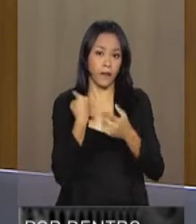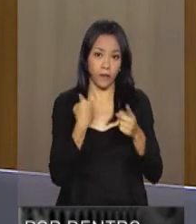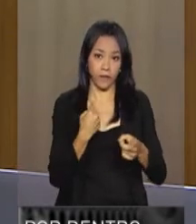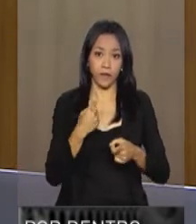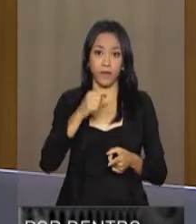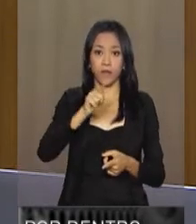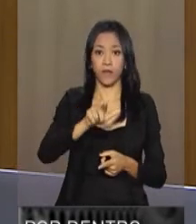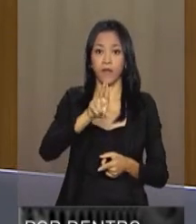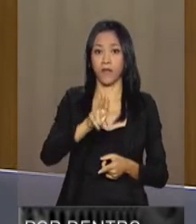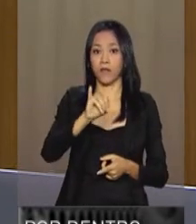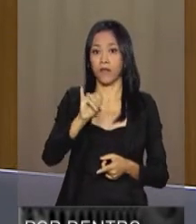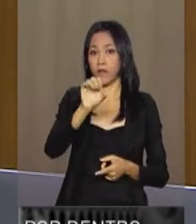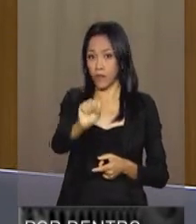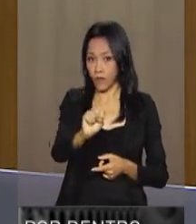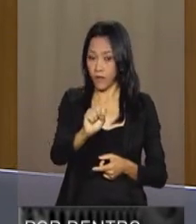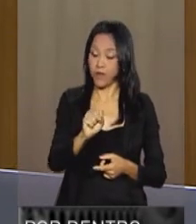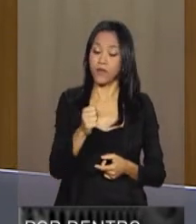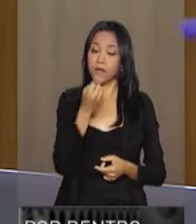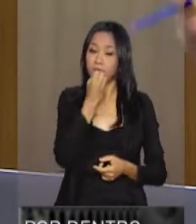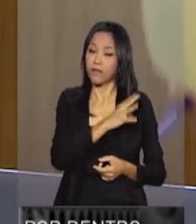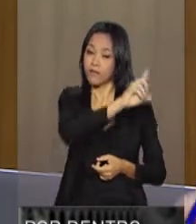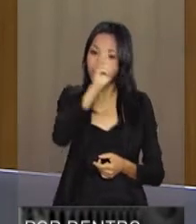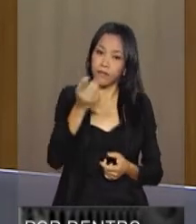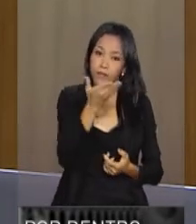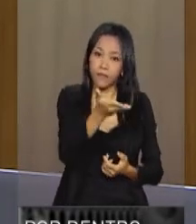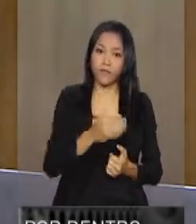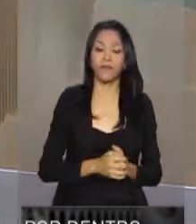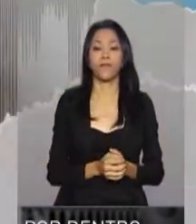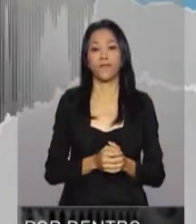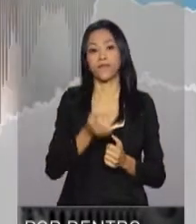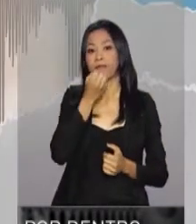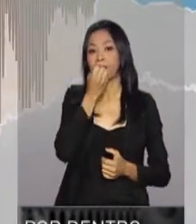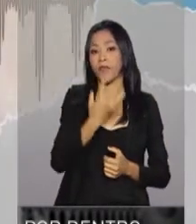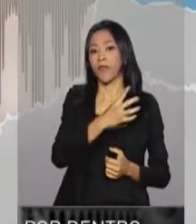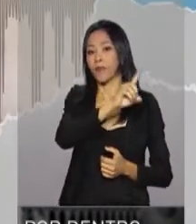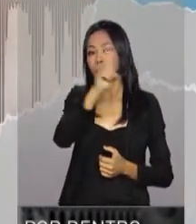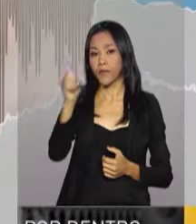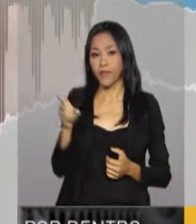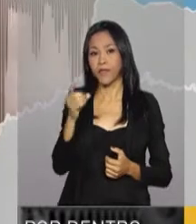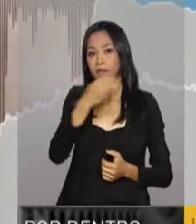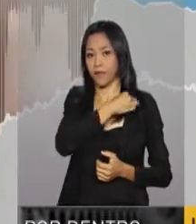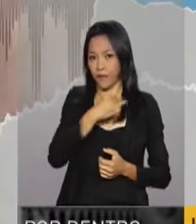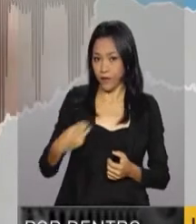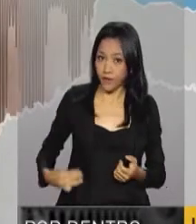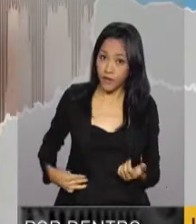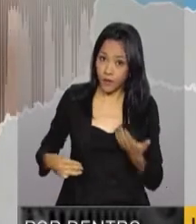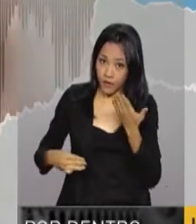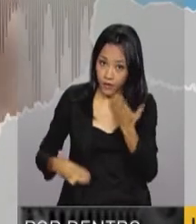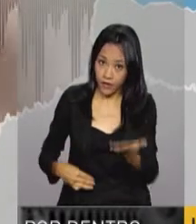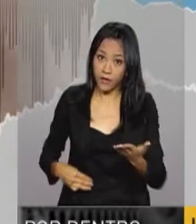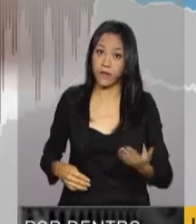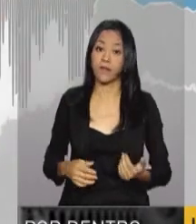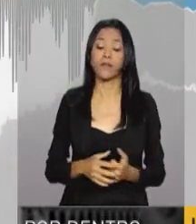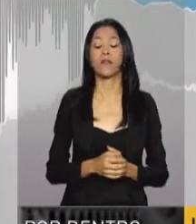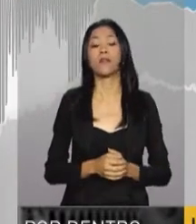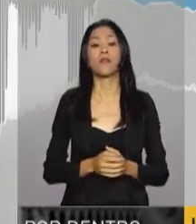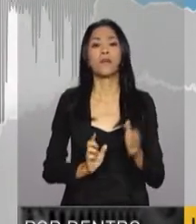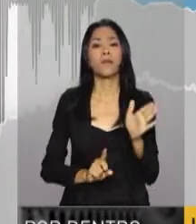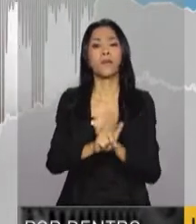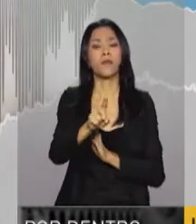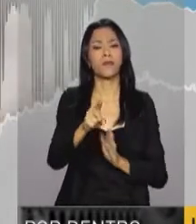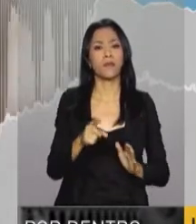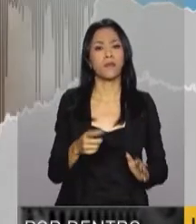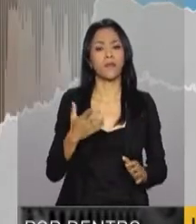de oliveira ou luís henrique bom dia pra você o dia carlos bom dia ministro alexandre baldy e web início à